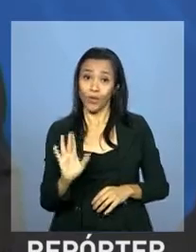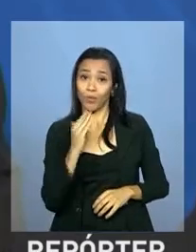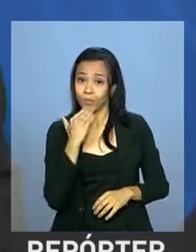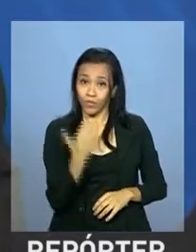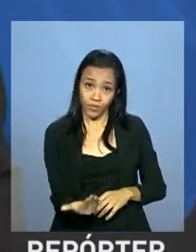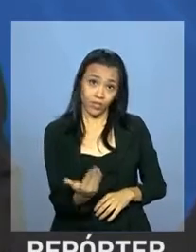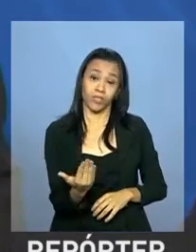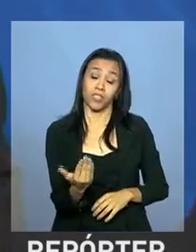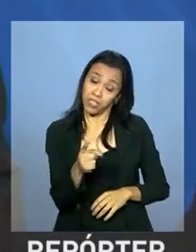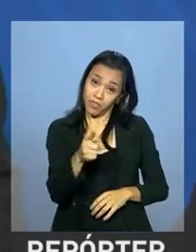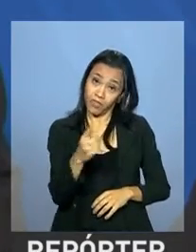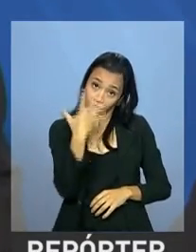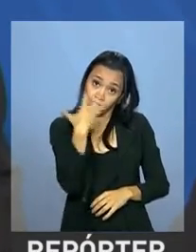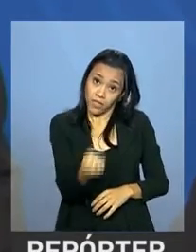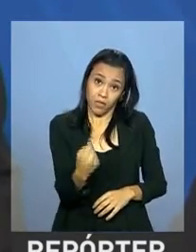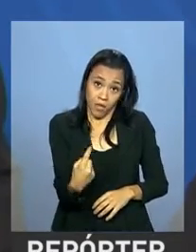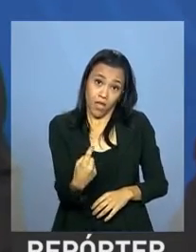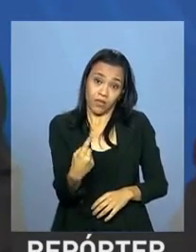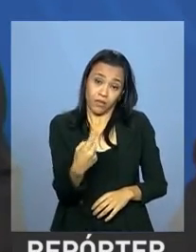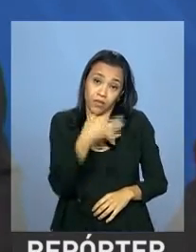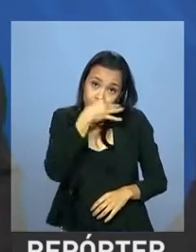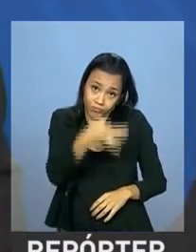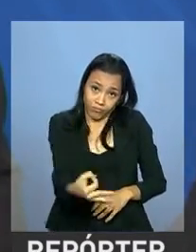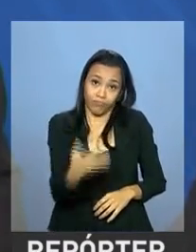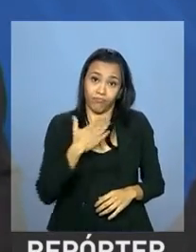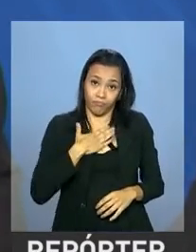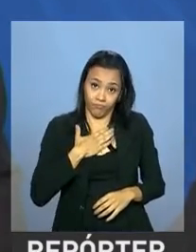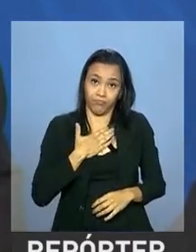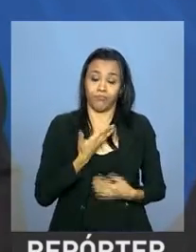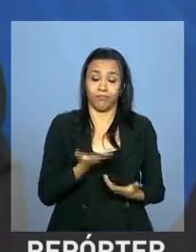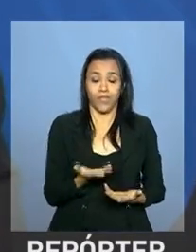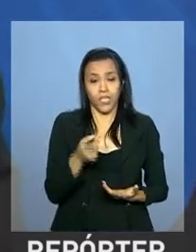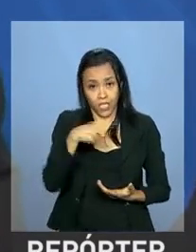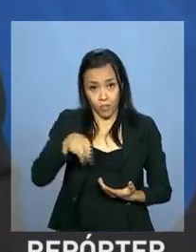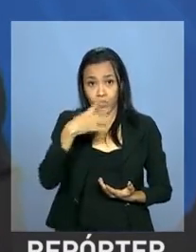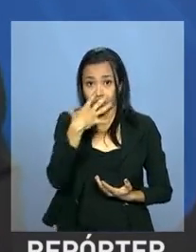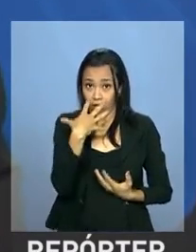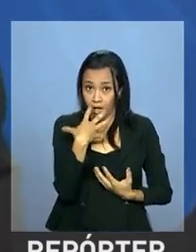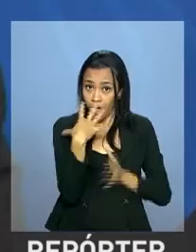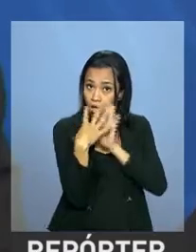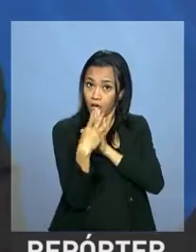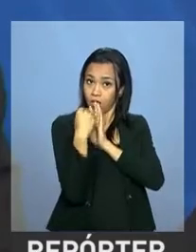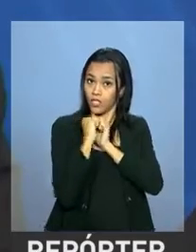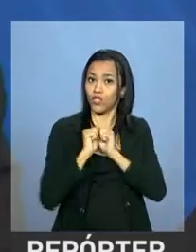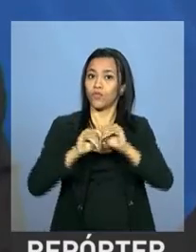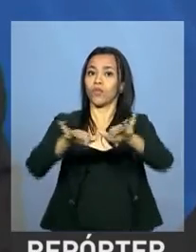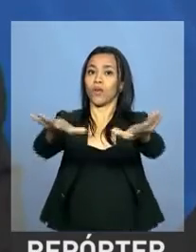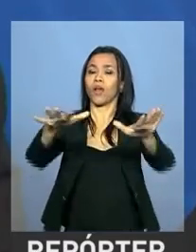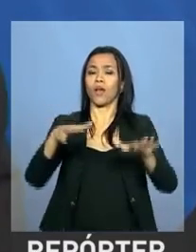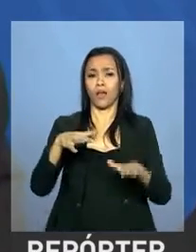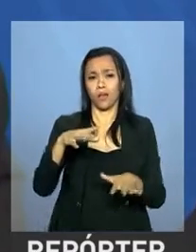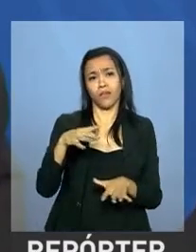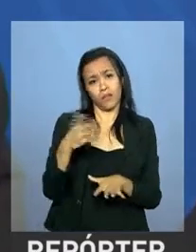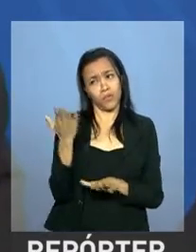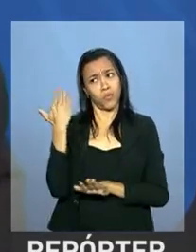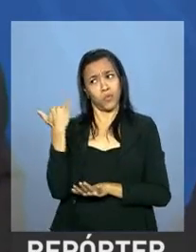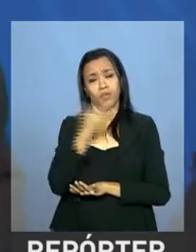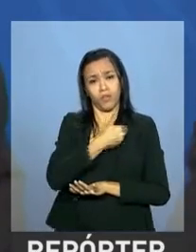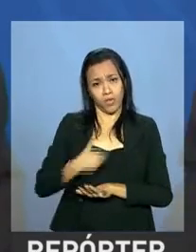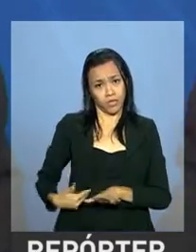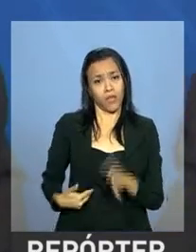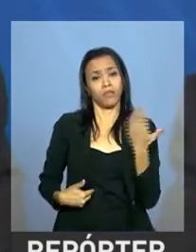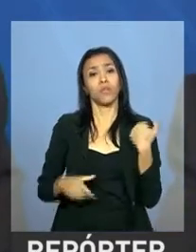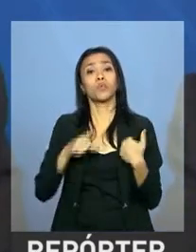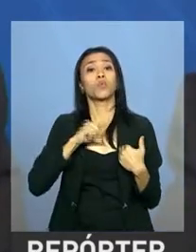acolheu esta ideia mas na medida do possível possam é divulgá las nós temos o governo tenha desde o governo anterior um